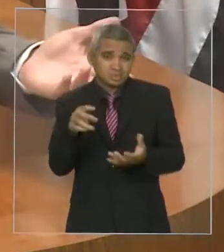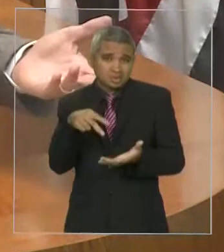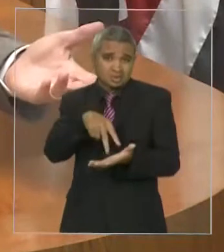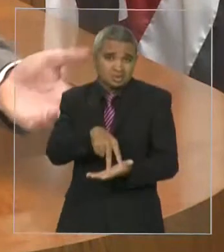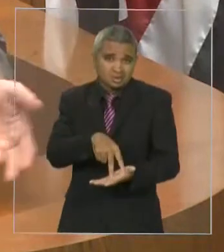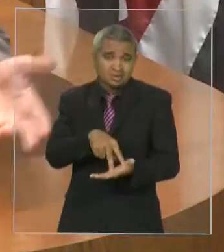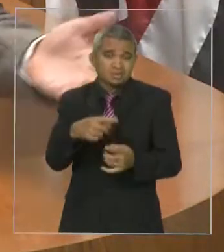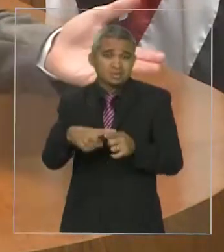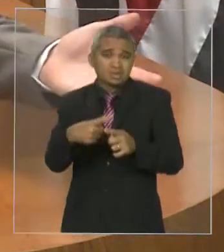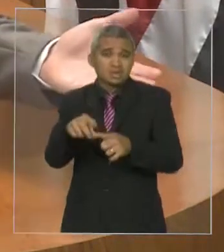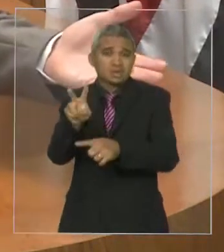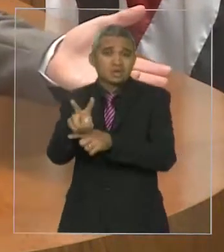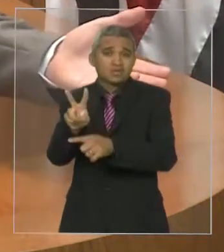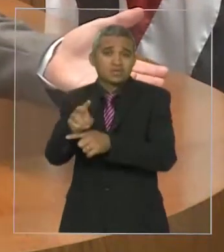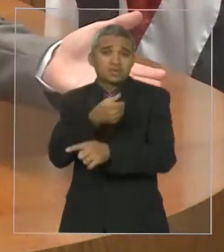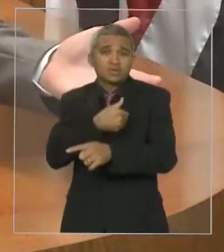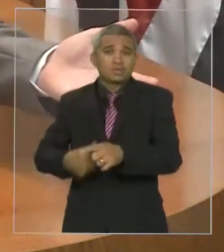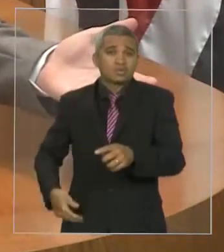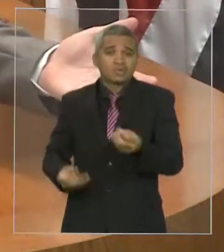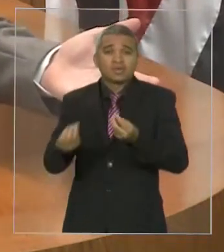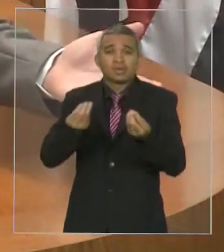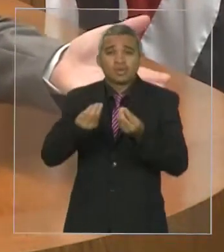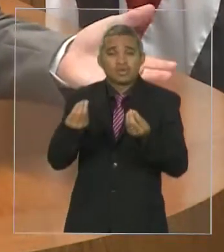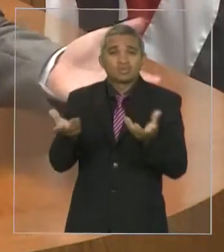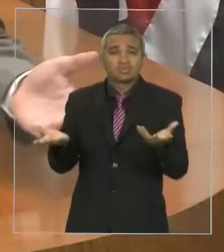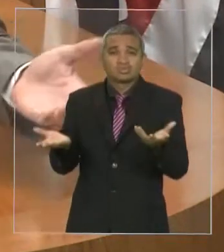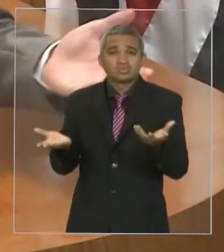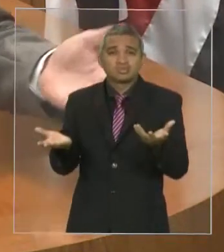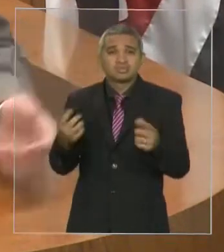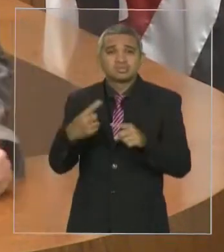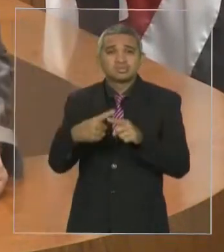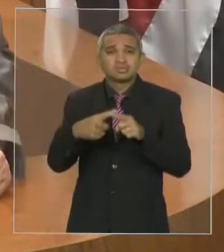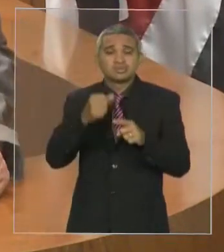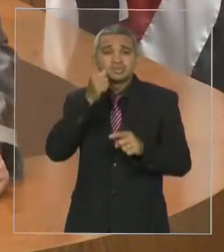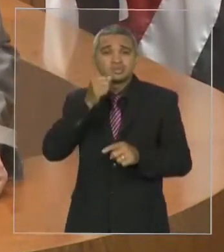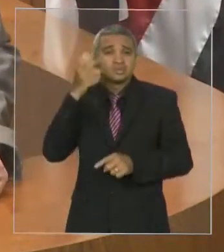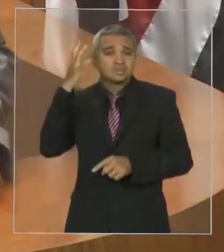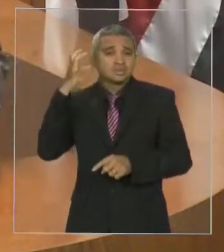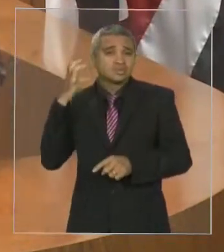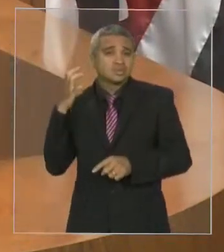defender, até porque não tinha governo. A governadora, então,